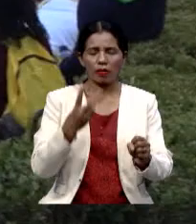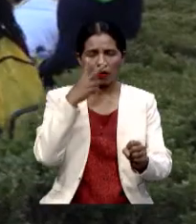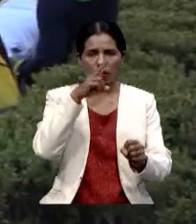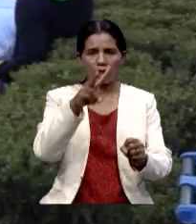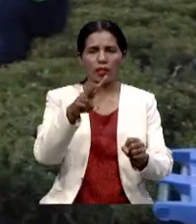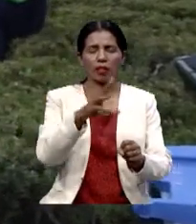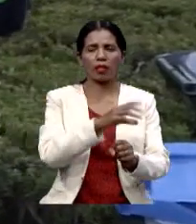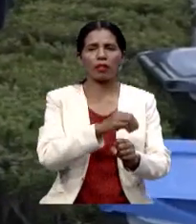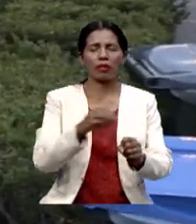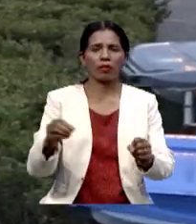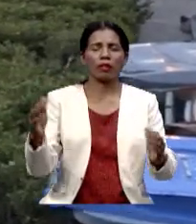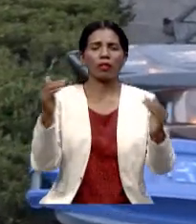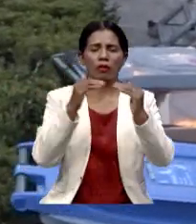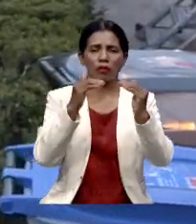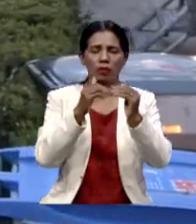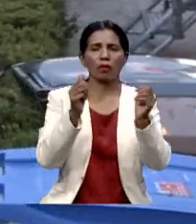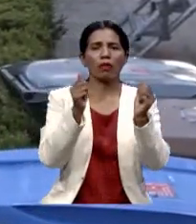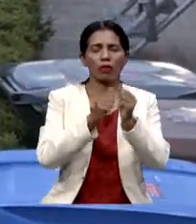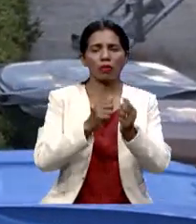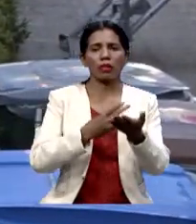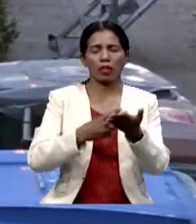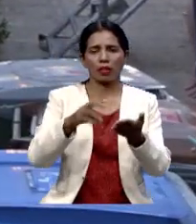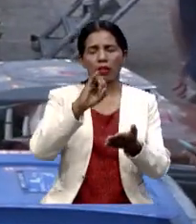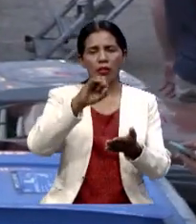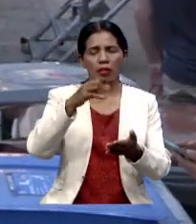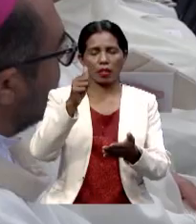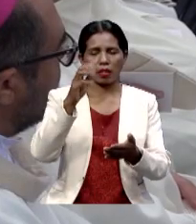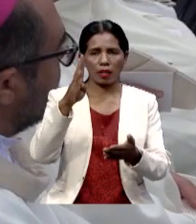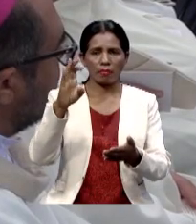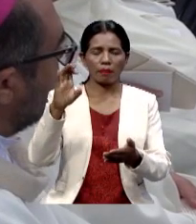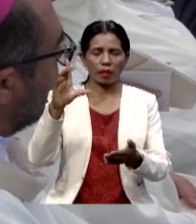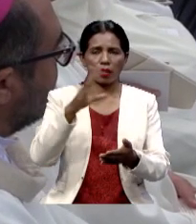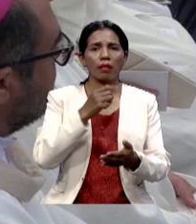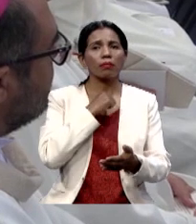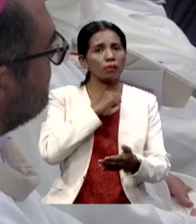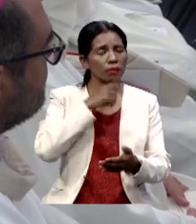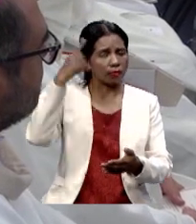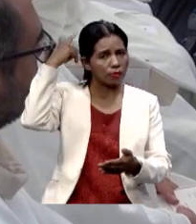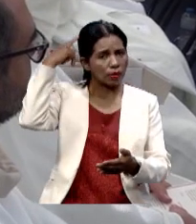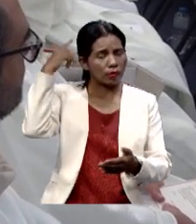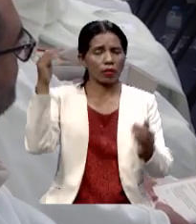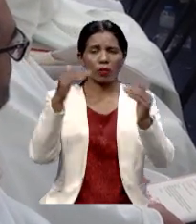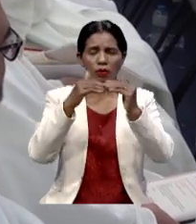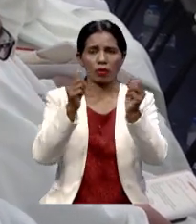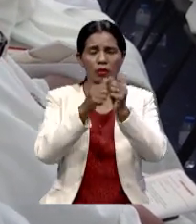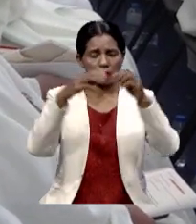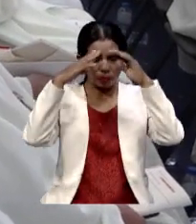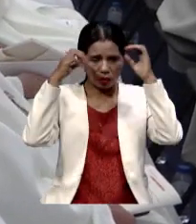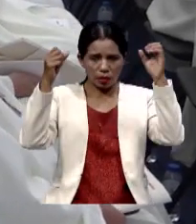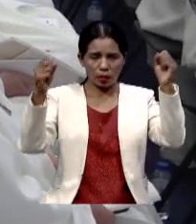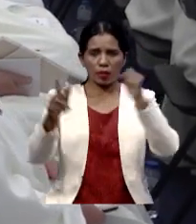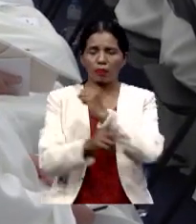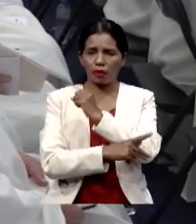de Isabel. Papa Francisco aceitou ir a Lisboa e relou em rua no seu encontro o presidente de Portugal, primeiro-ministro,